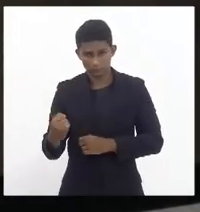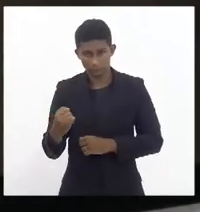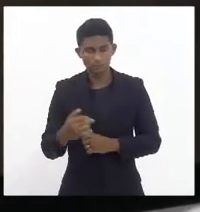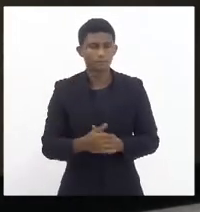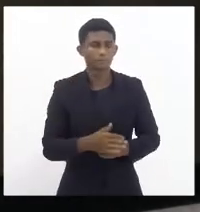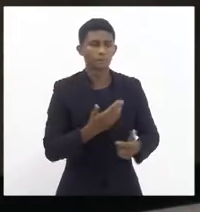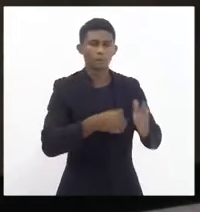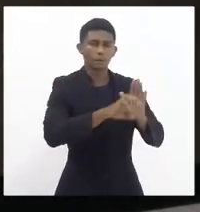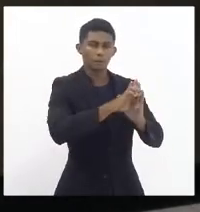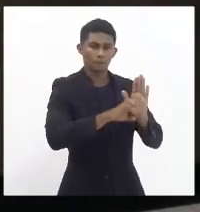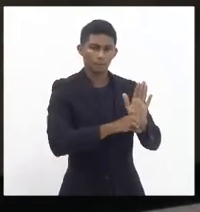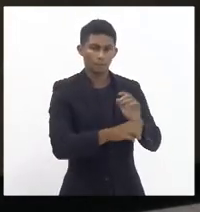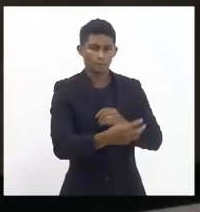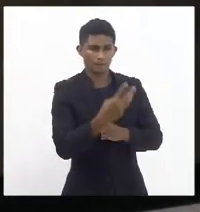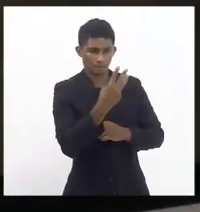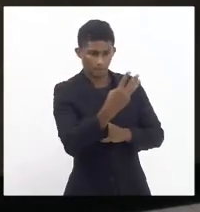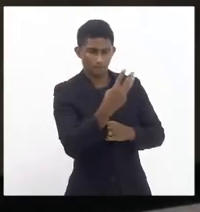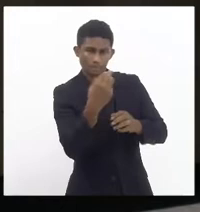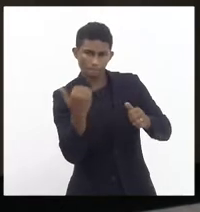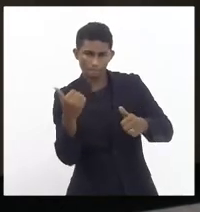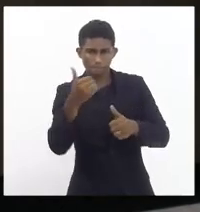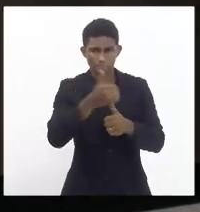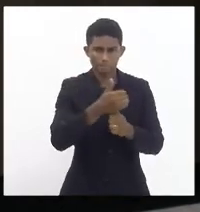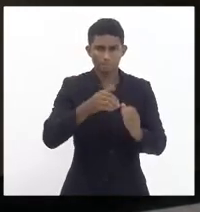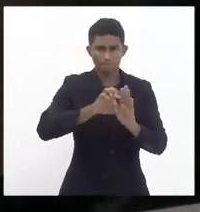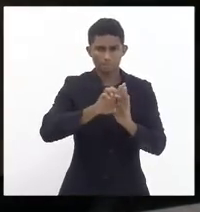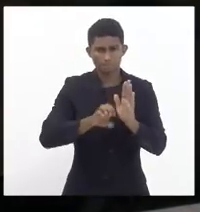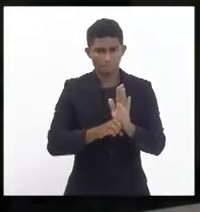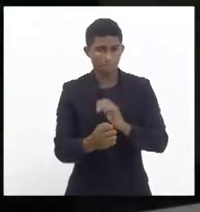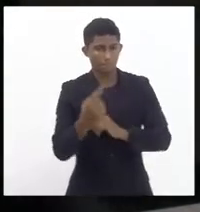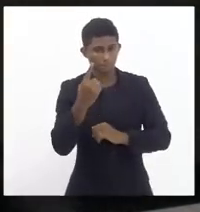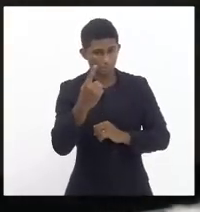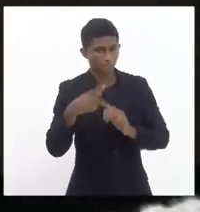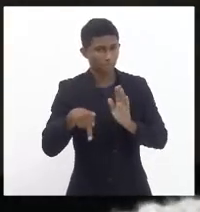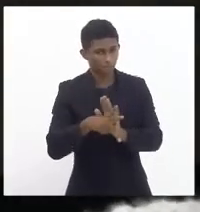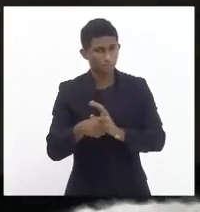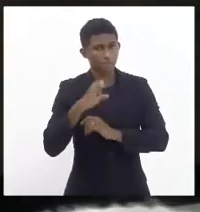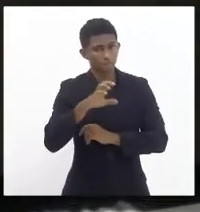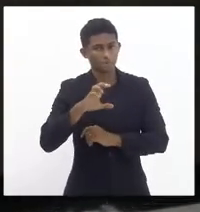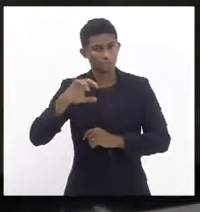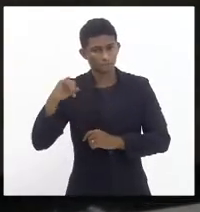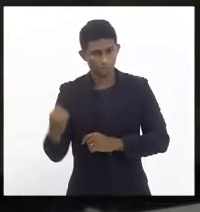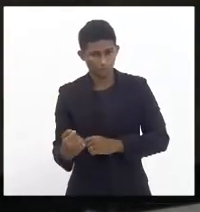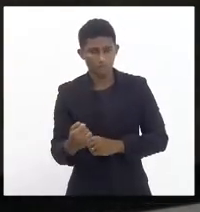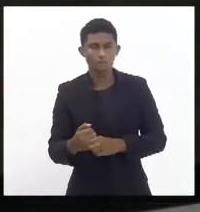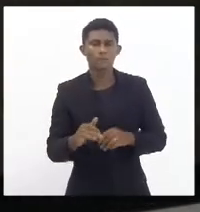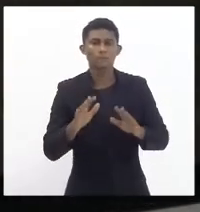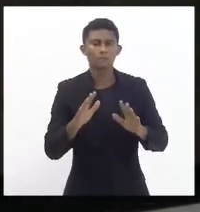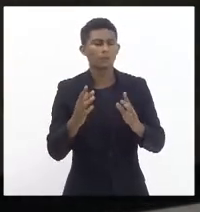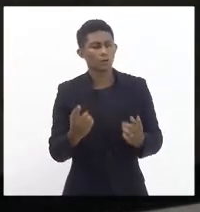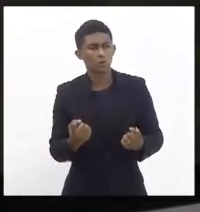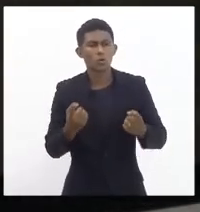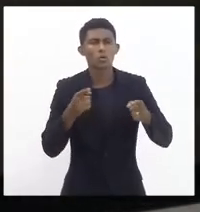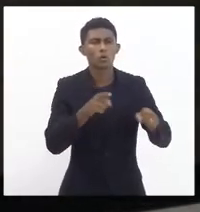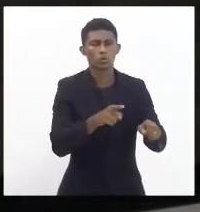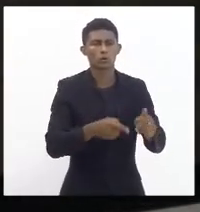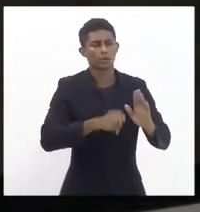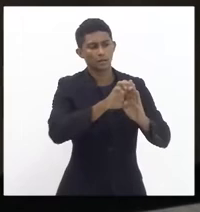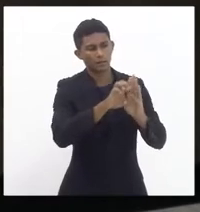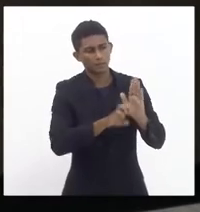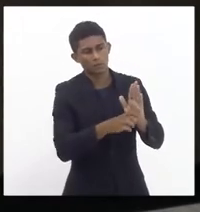prejudicada a emenda três pela Emenda um da CJ contrário as